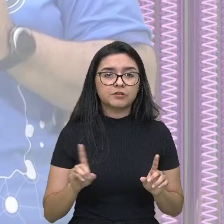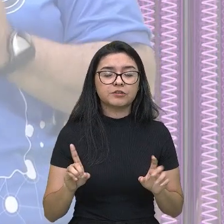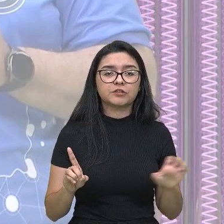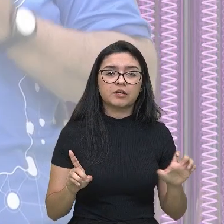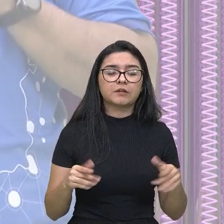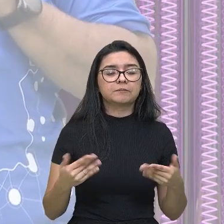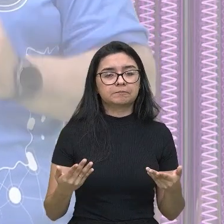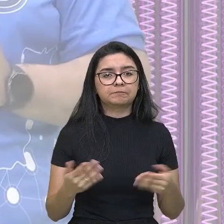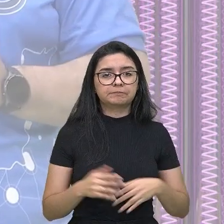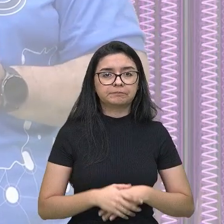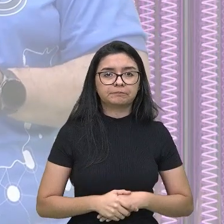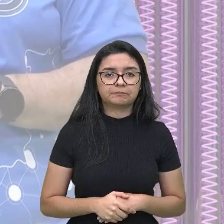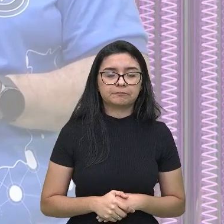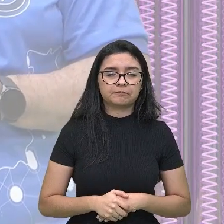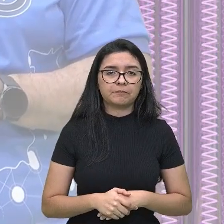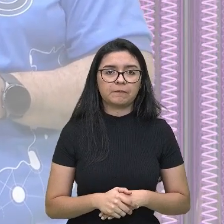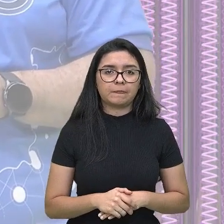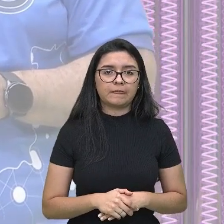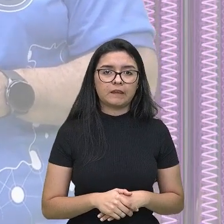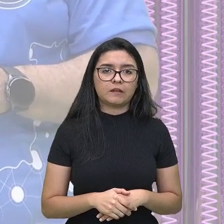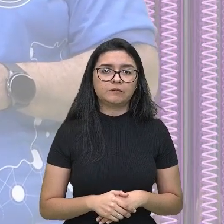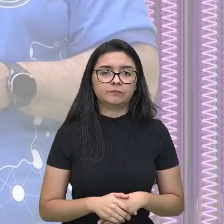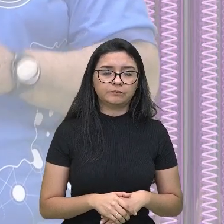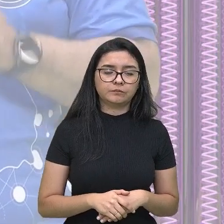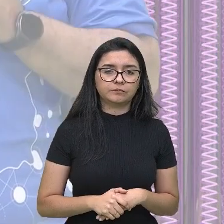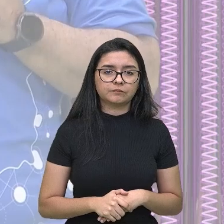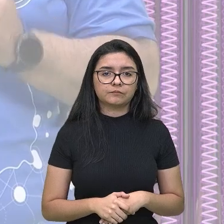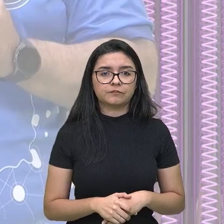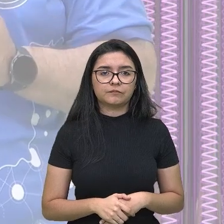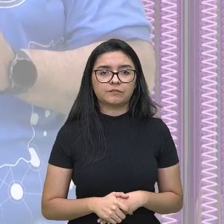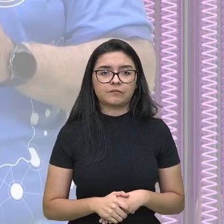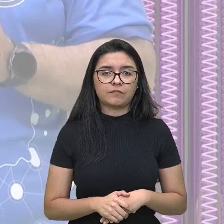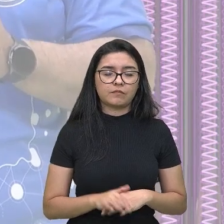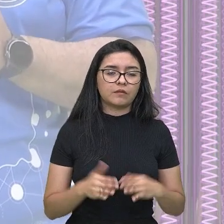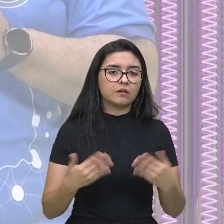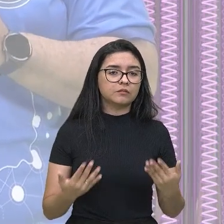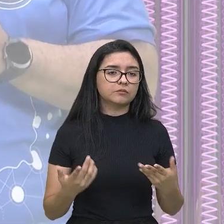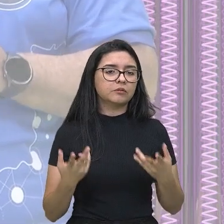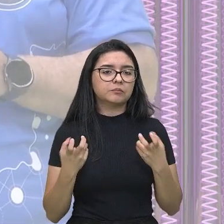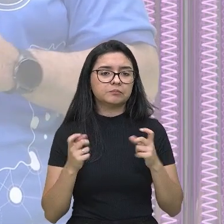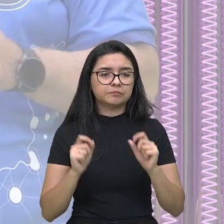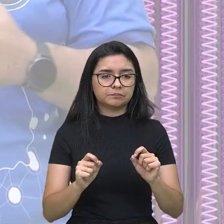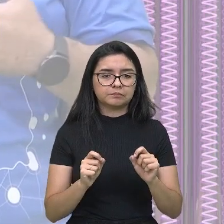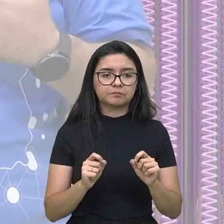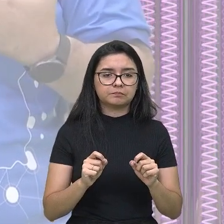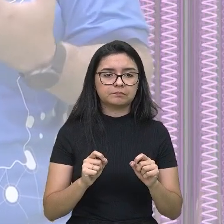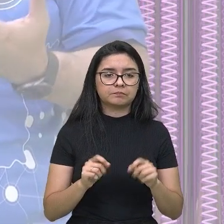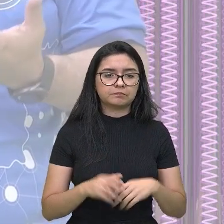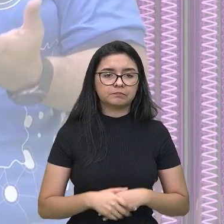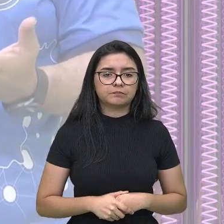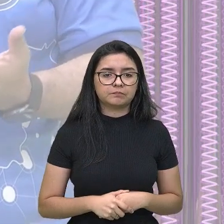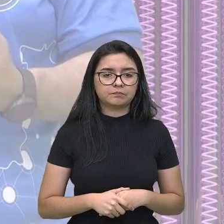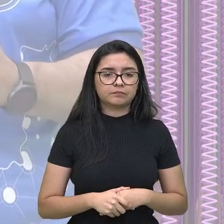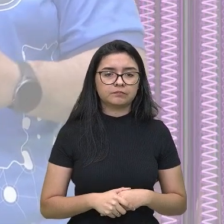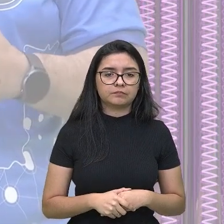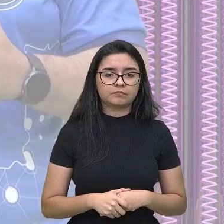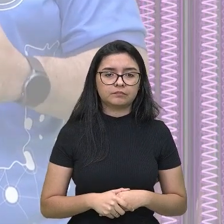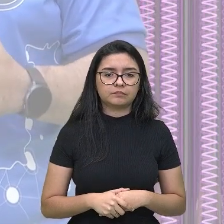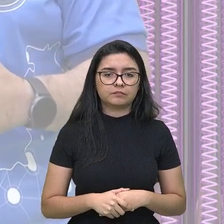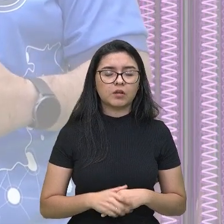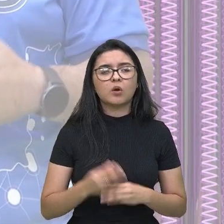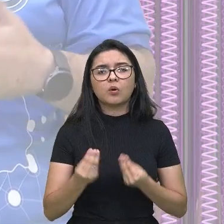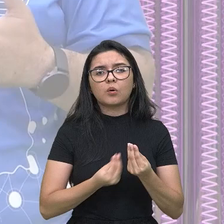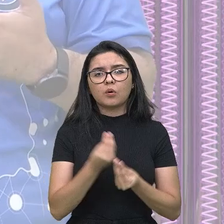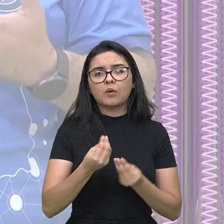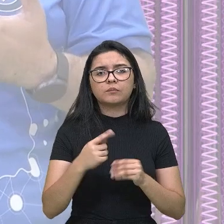para a esquerda, beleza? E aí, pessoal, acompanhe também o seguinte, como que nós damos nome? Como que